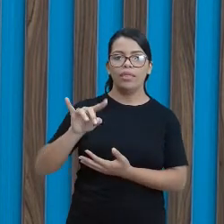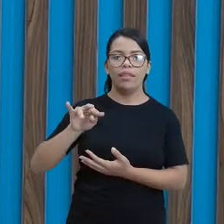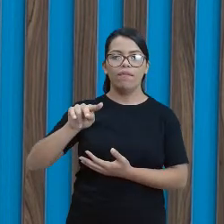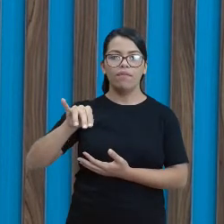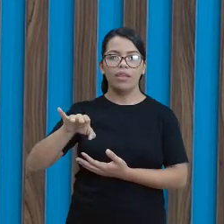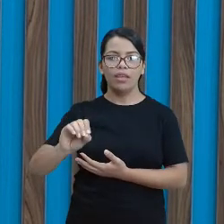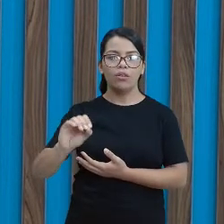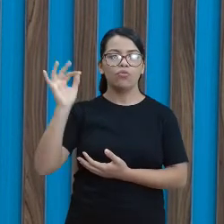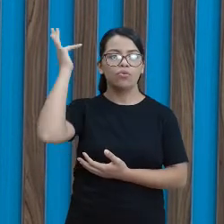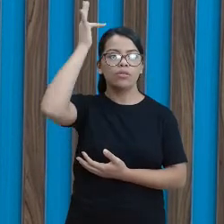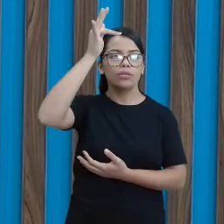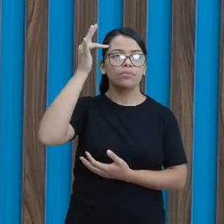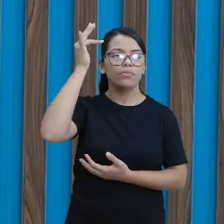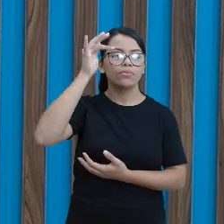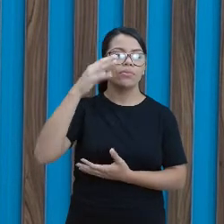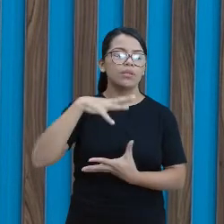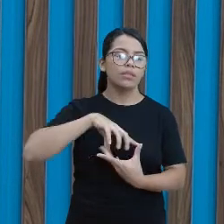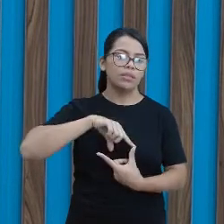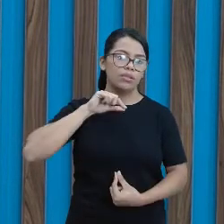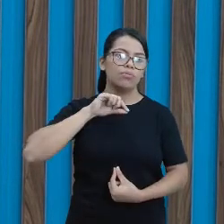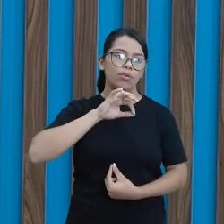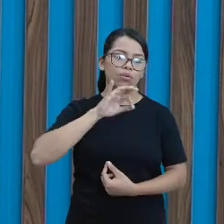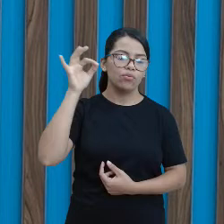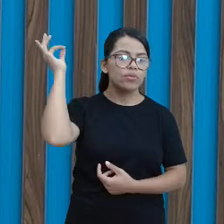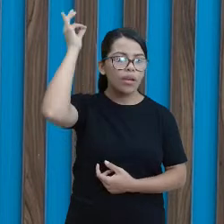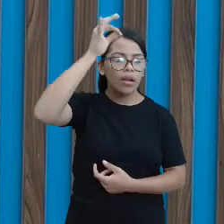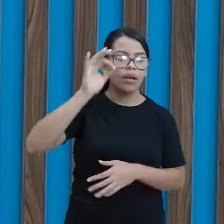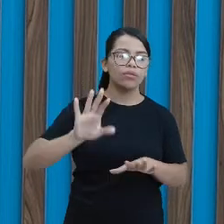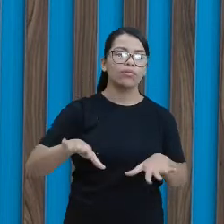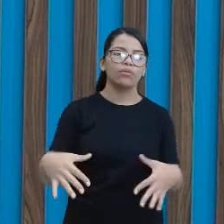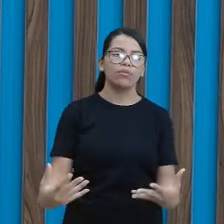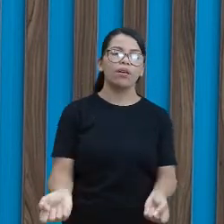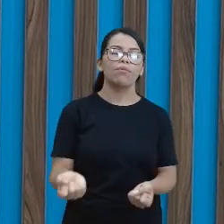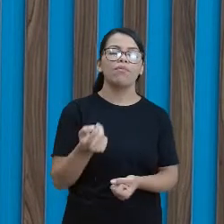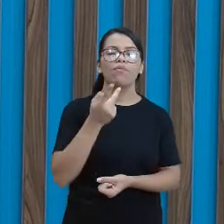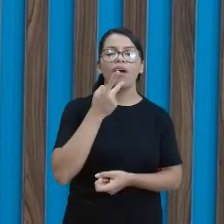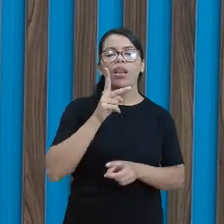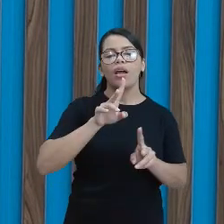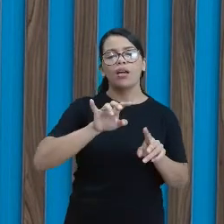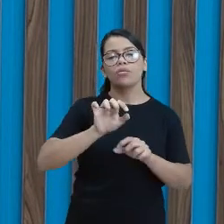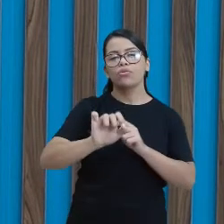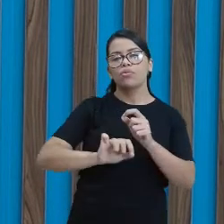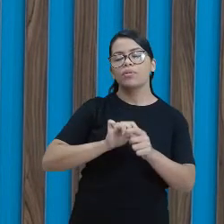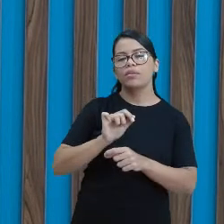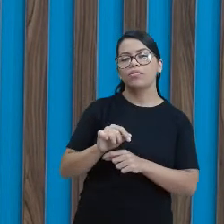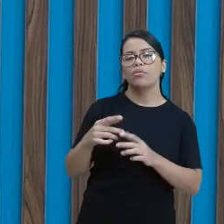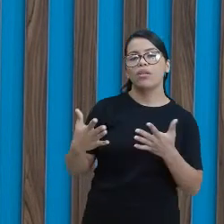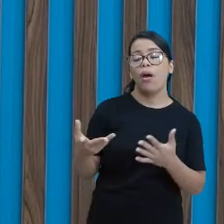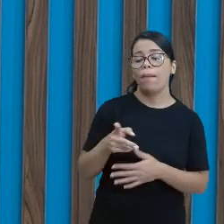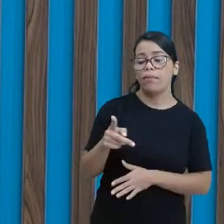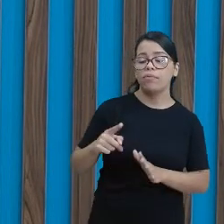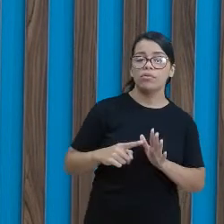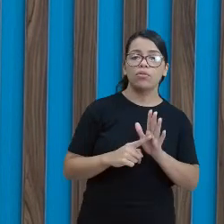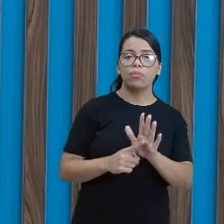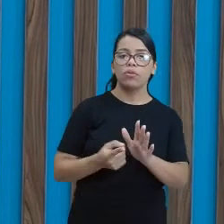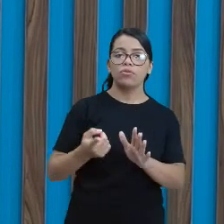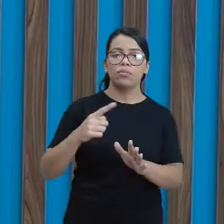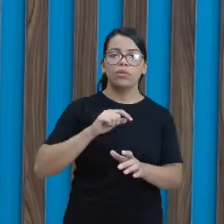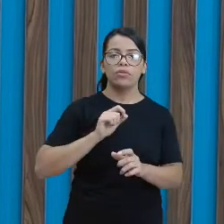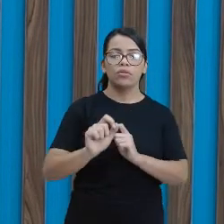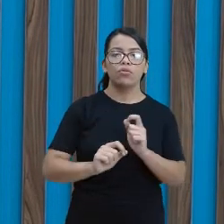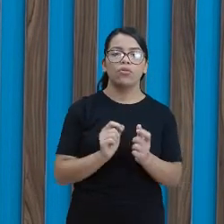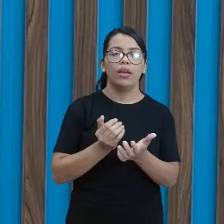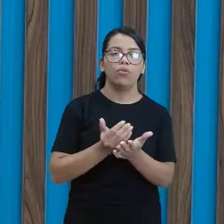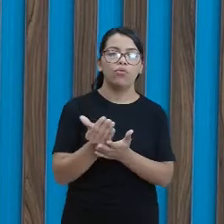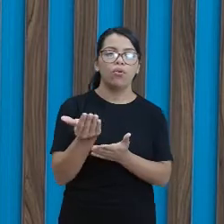aí, Cauã. Isso. E vamos falar um pouquinho aí dessa questão, né? A professora traz para a gente, pessoal, né, no início